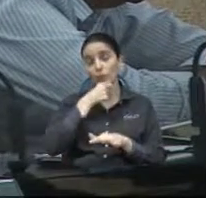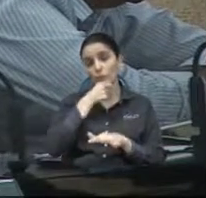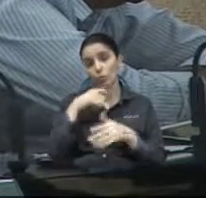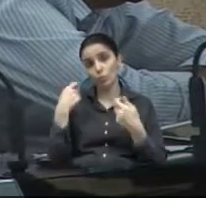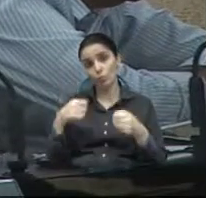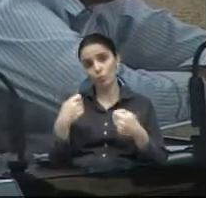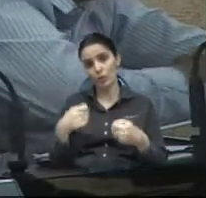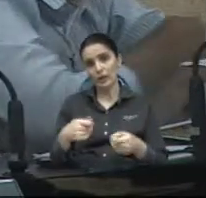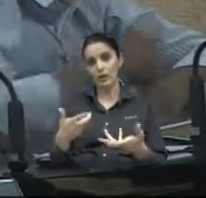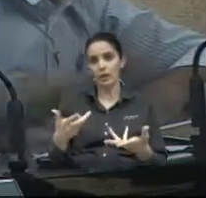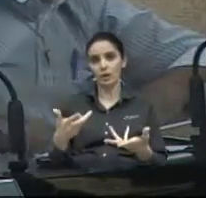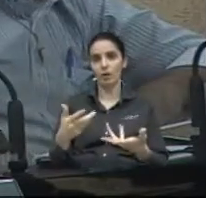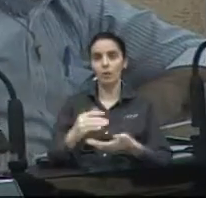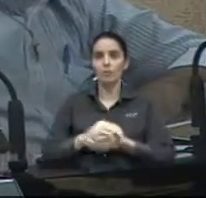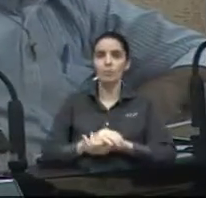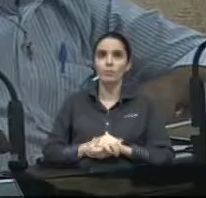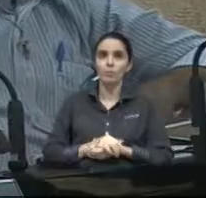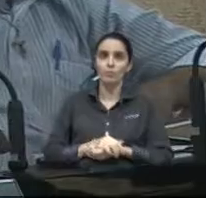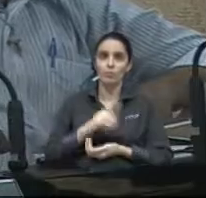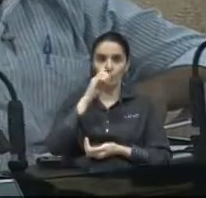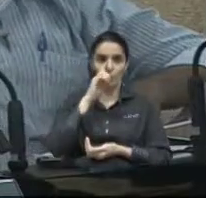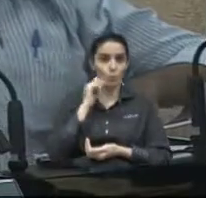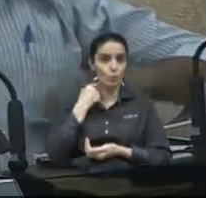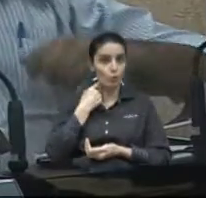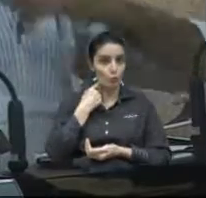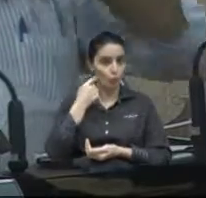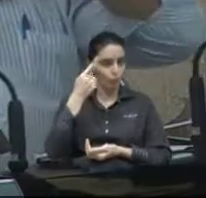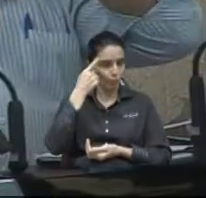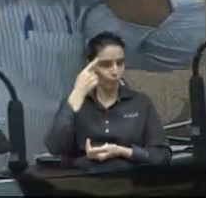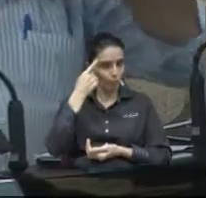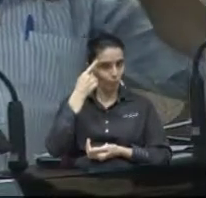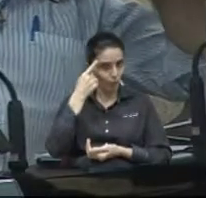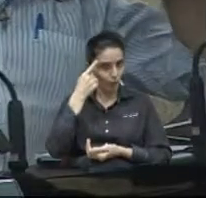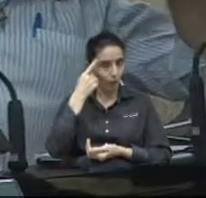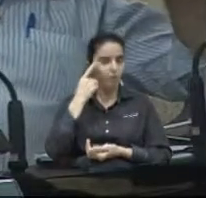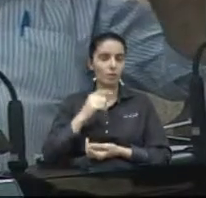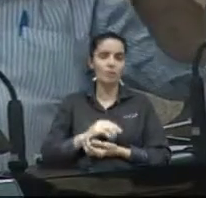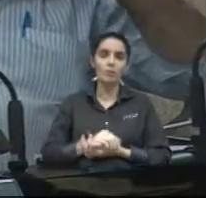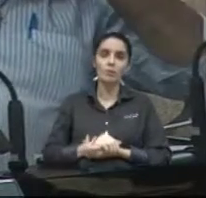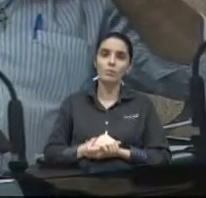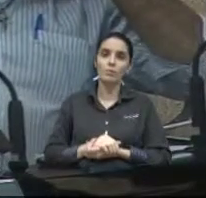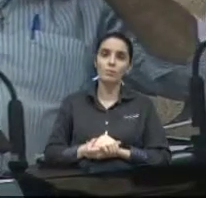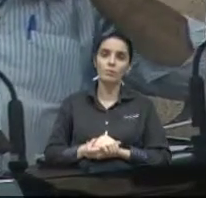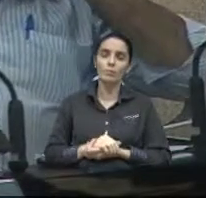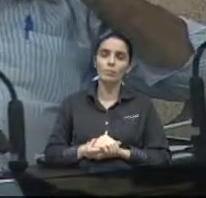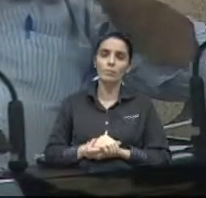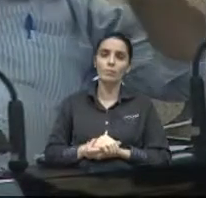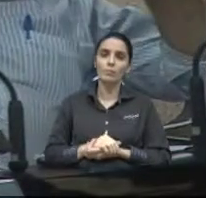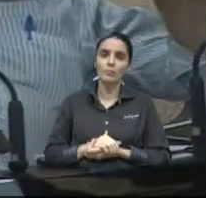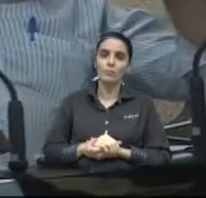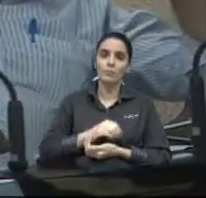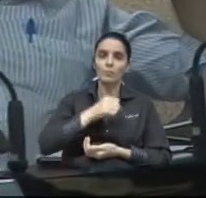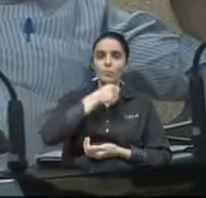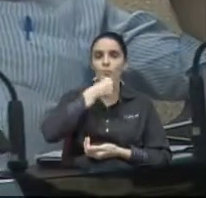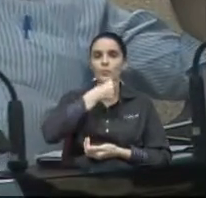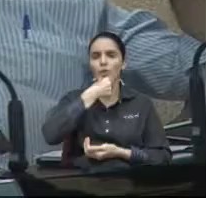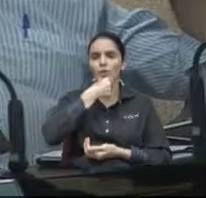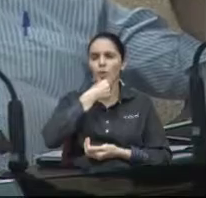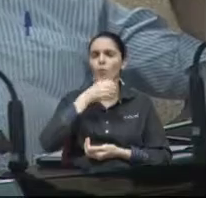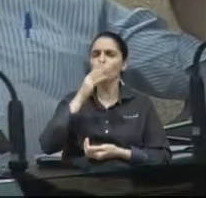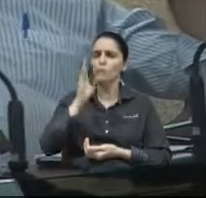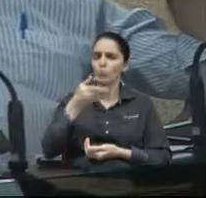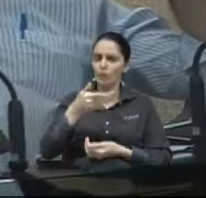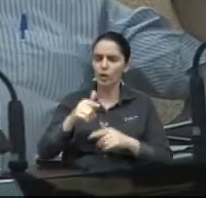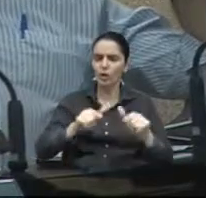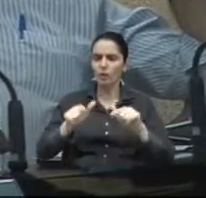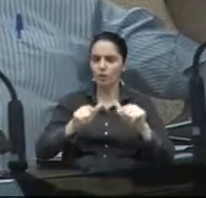atendido. Eu tenho o seguinte pensamento, e acredito que é da maioria aqui, que os idosos já fizeram tanto pela nossa cidade